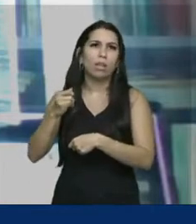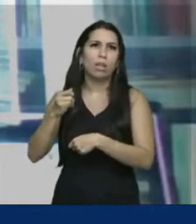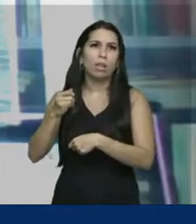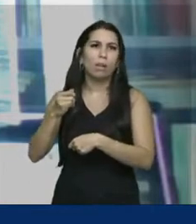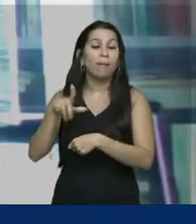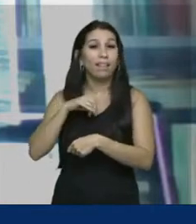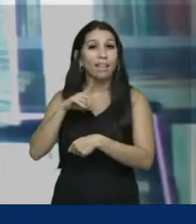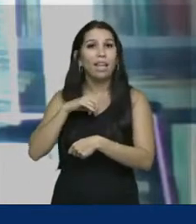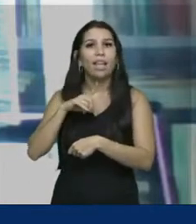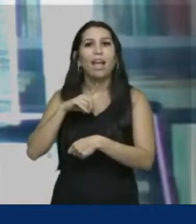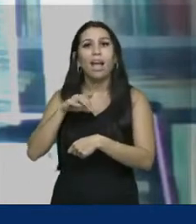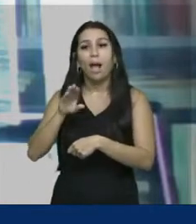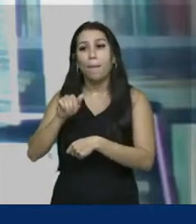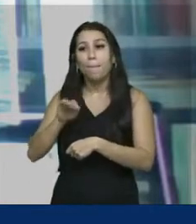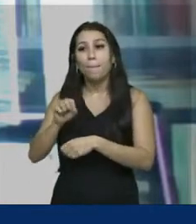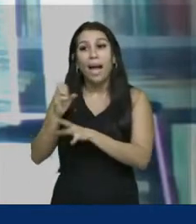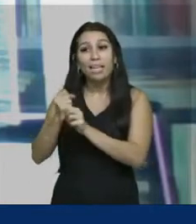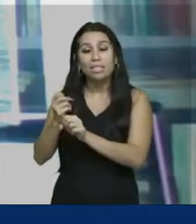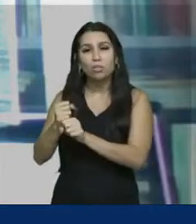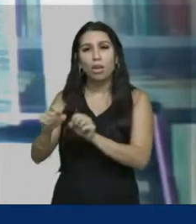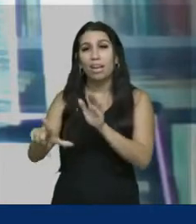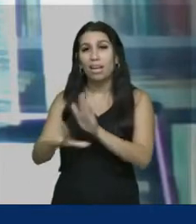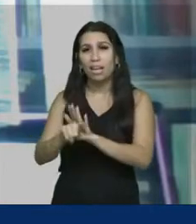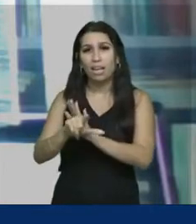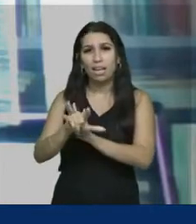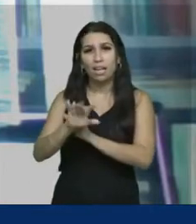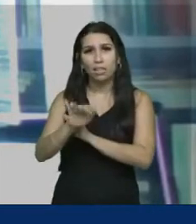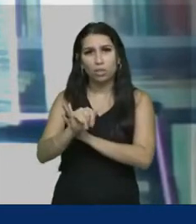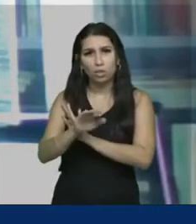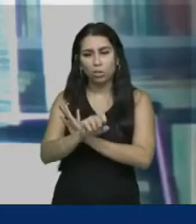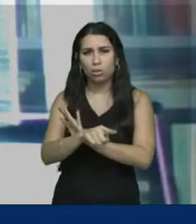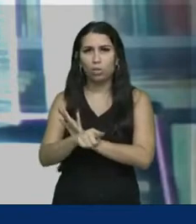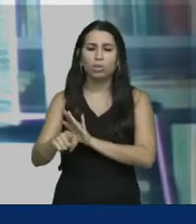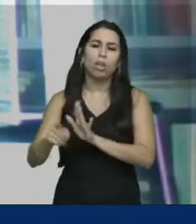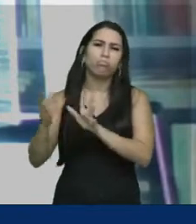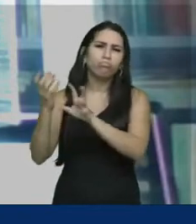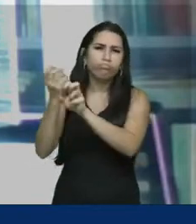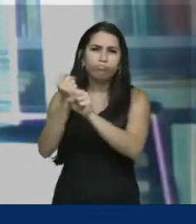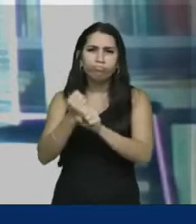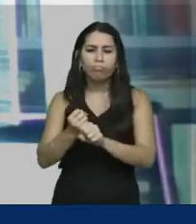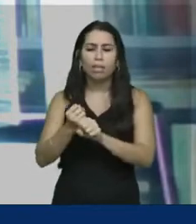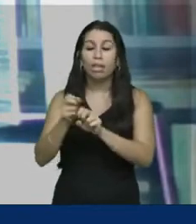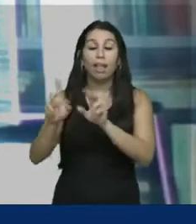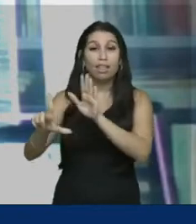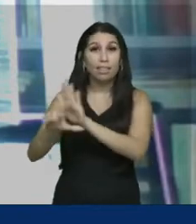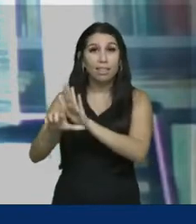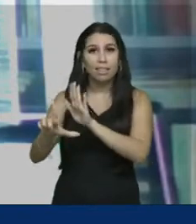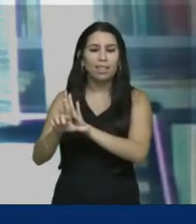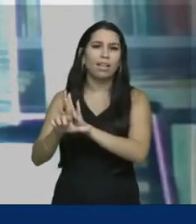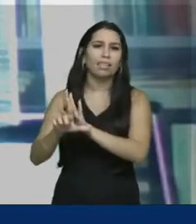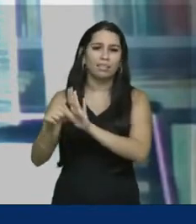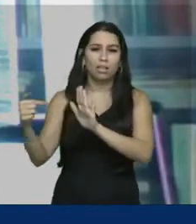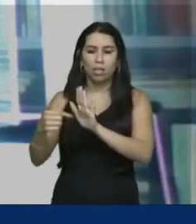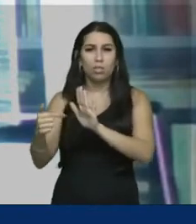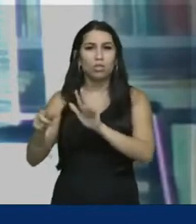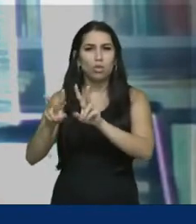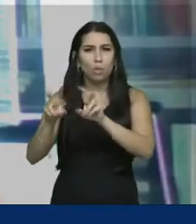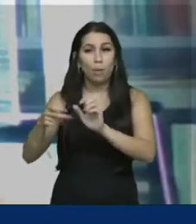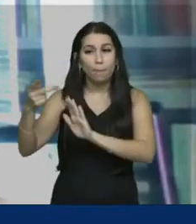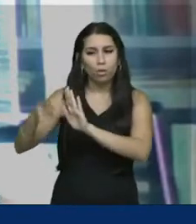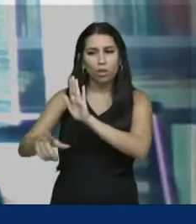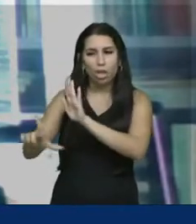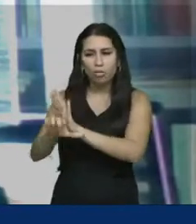da lei de cotas. Então, além dessas questões relacionadas a projetos de lei que pretendem esvaziar essa